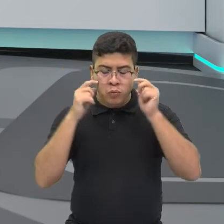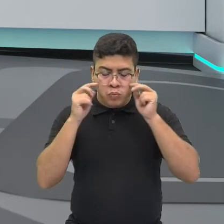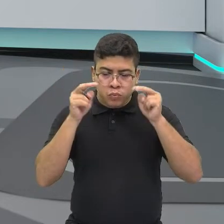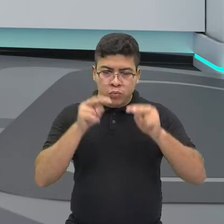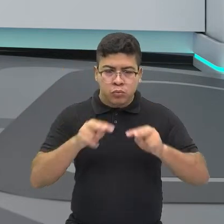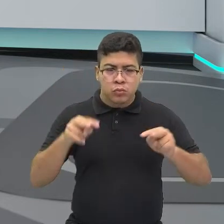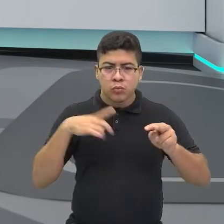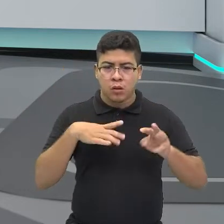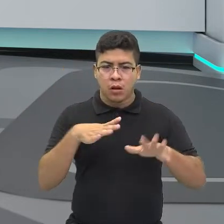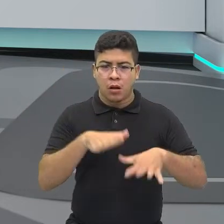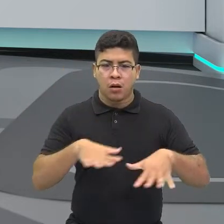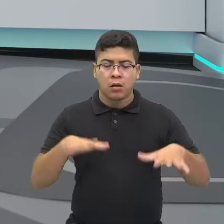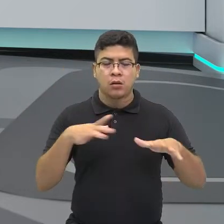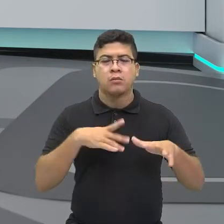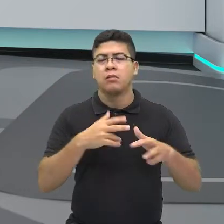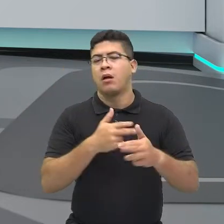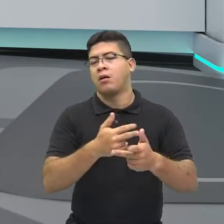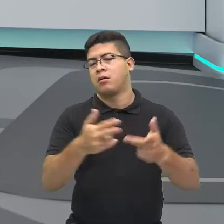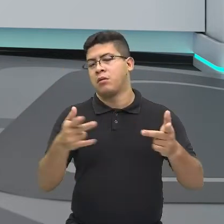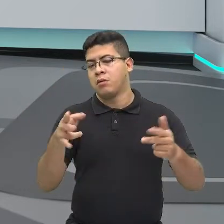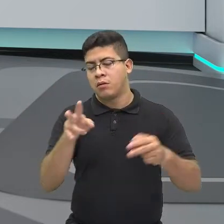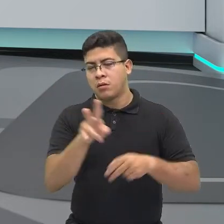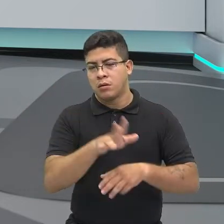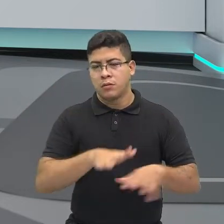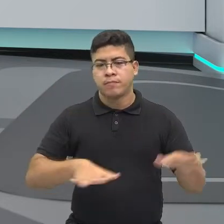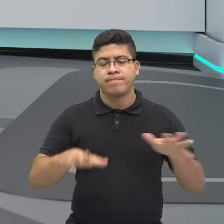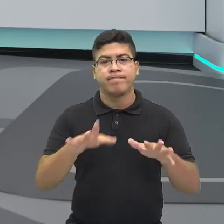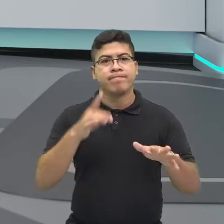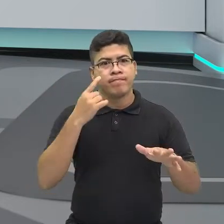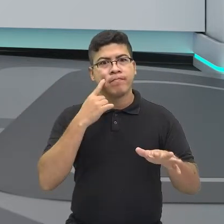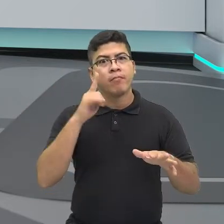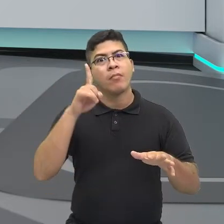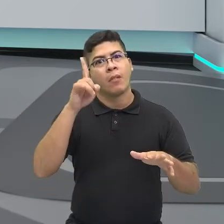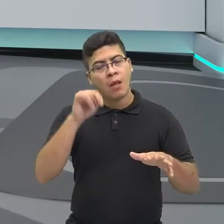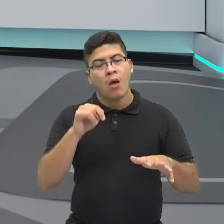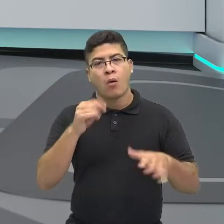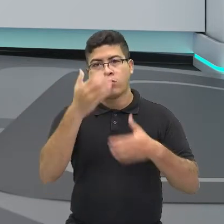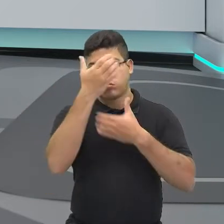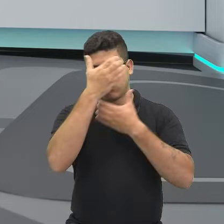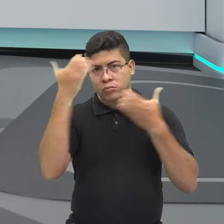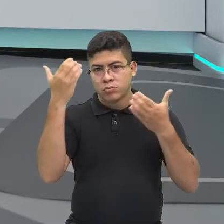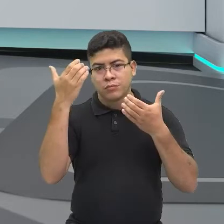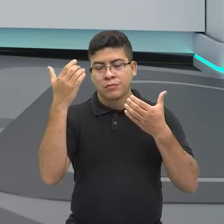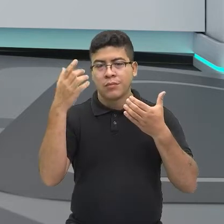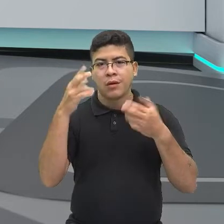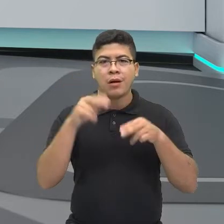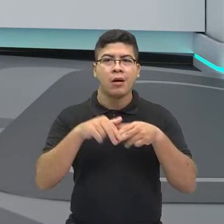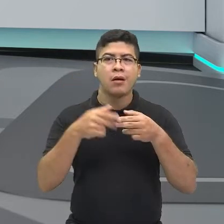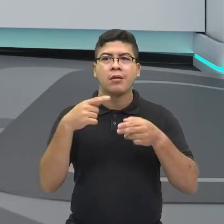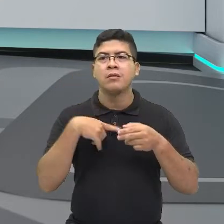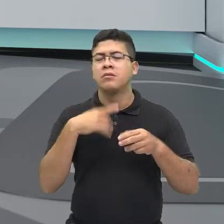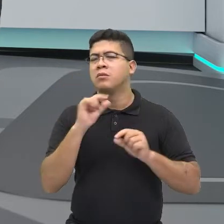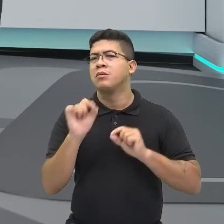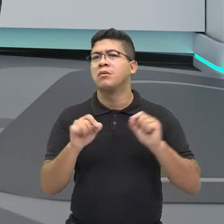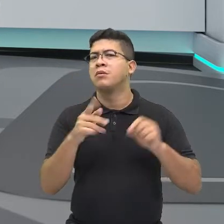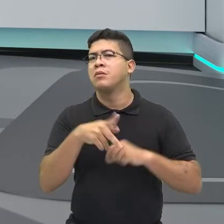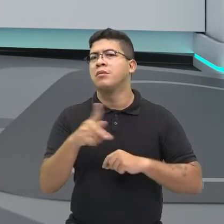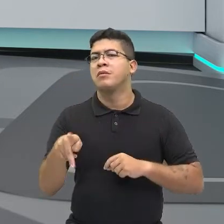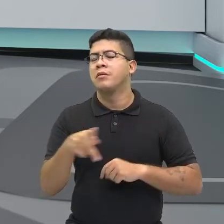Então notem aí que há várias perspectivas. Isso é o cubismo. Ele vai fragmentar. Você diz assim,